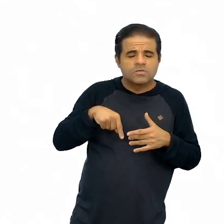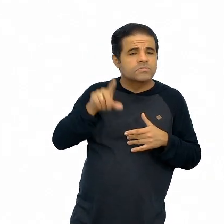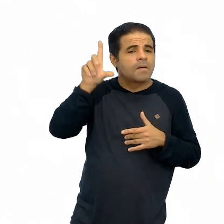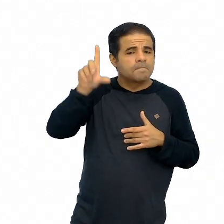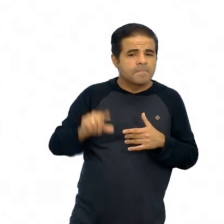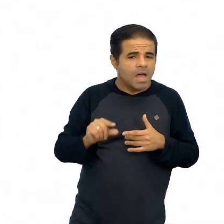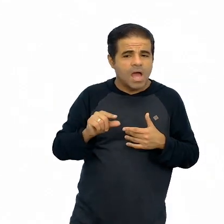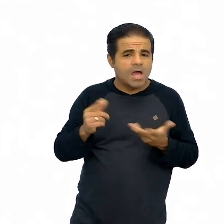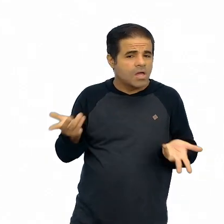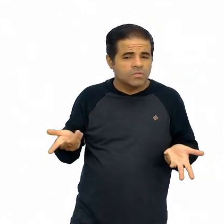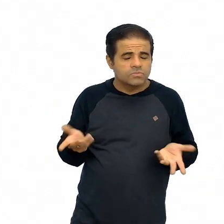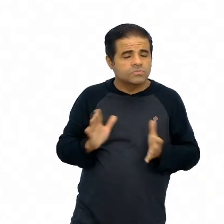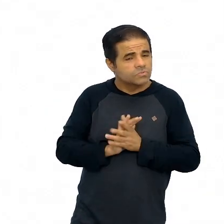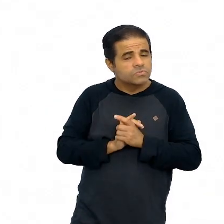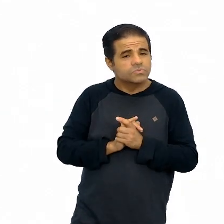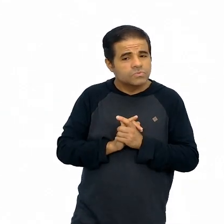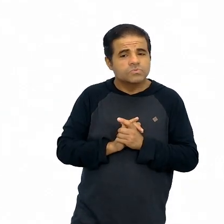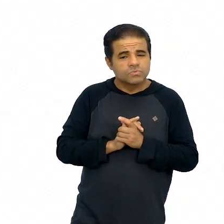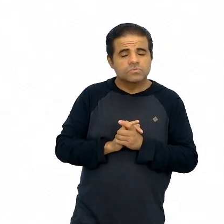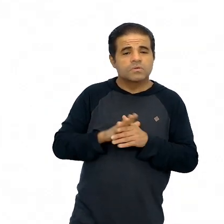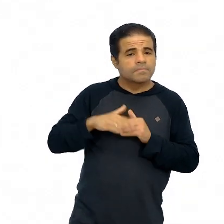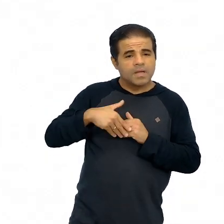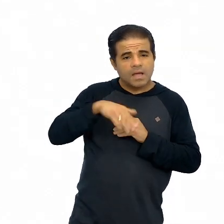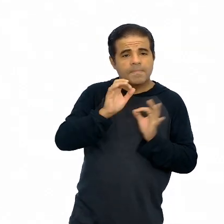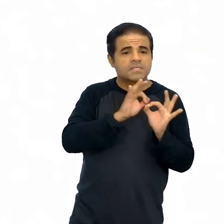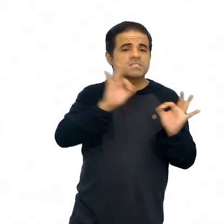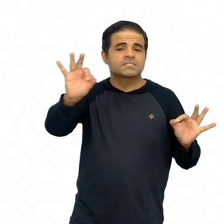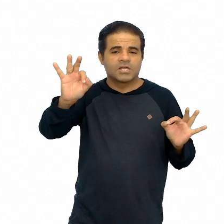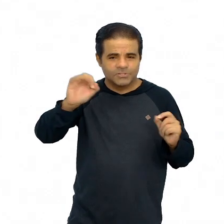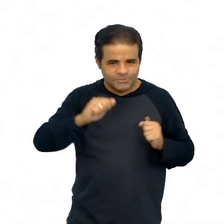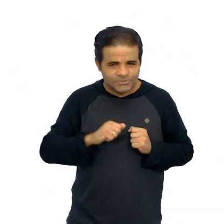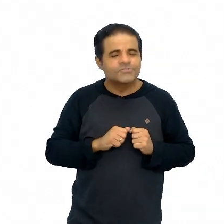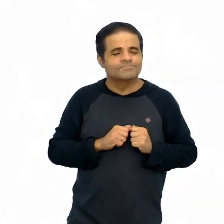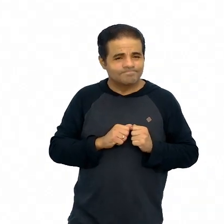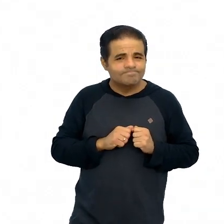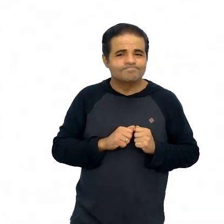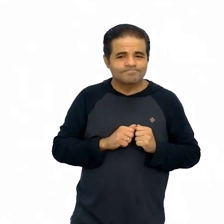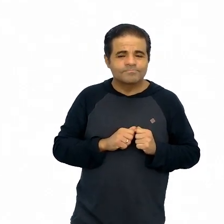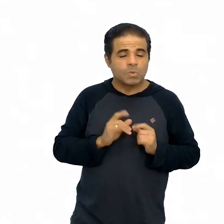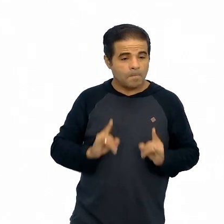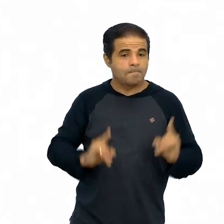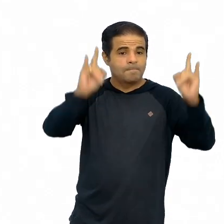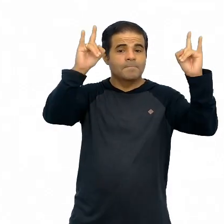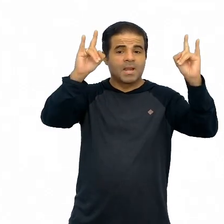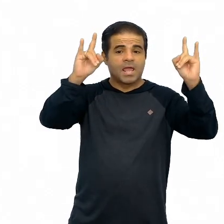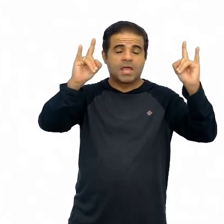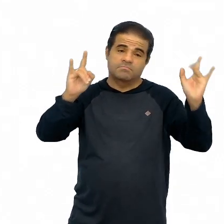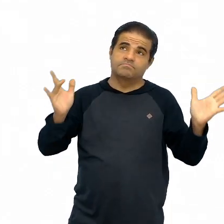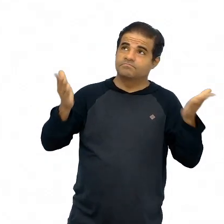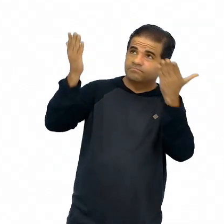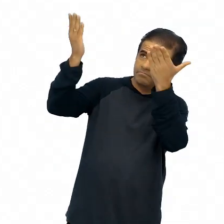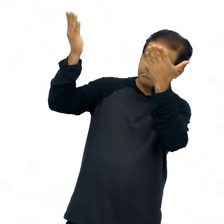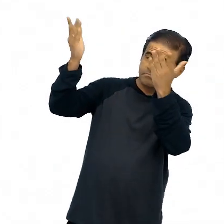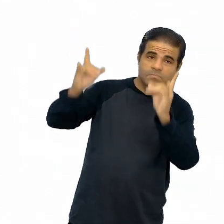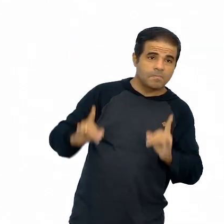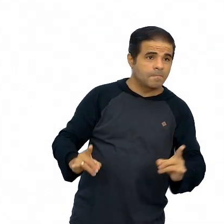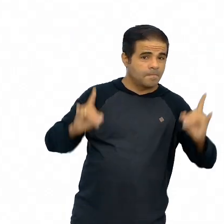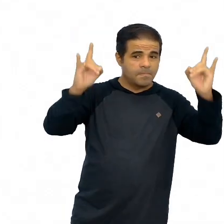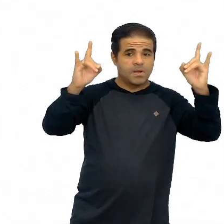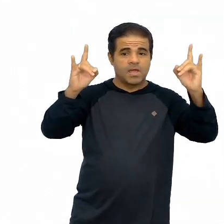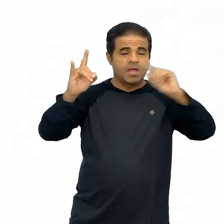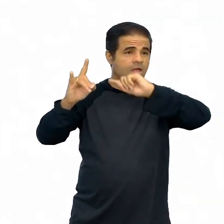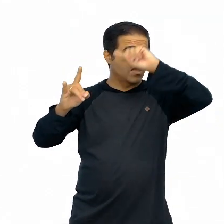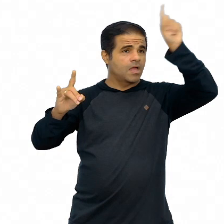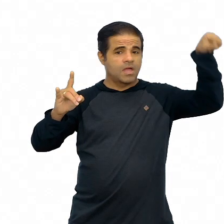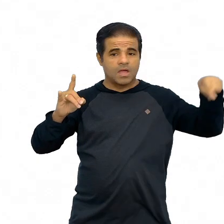baixo. Então, só que está mais distante do prédio. Ó, a distância do prédio